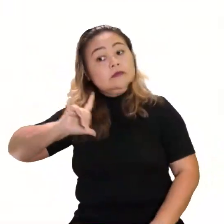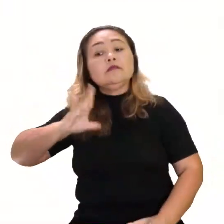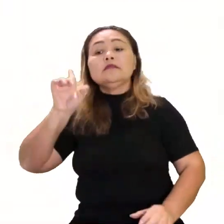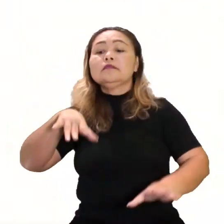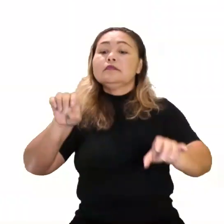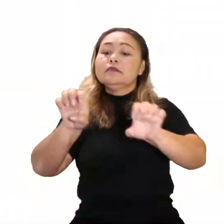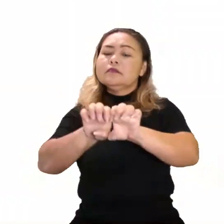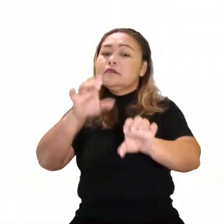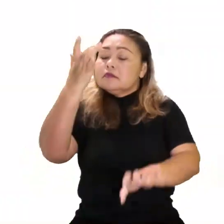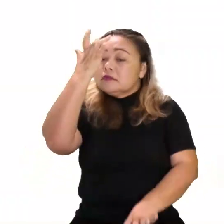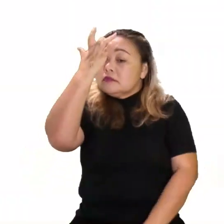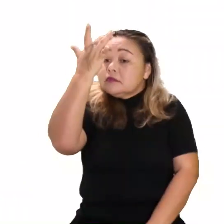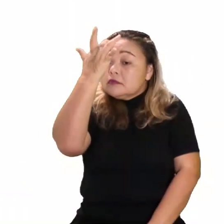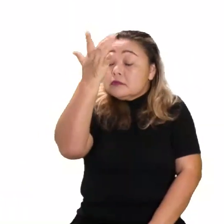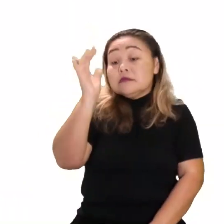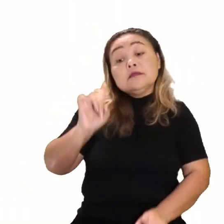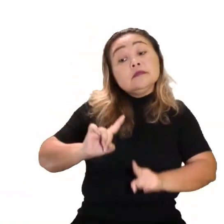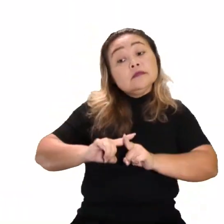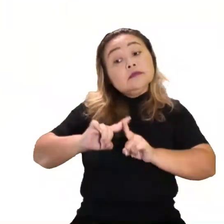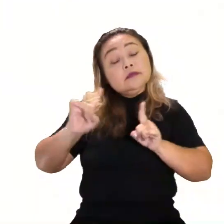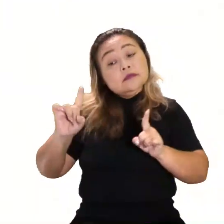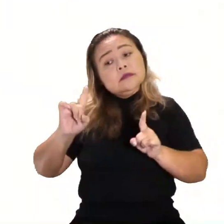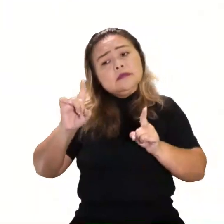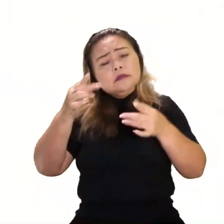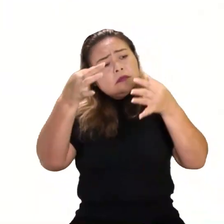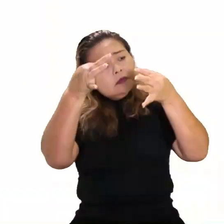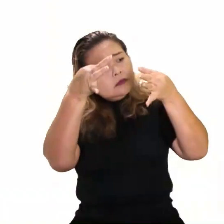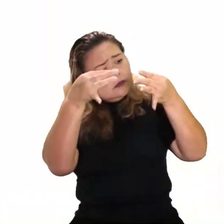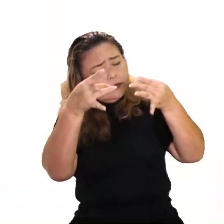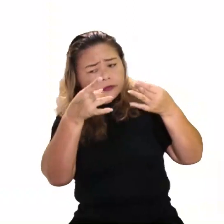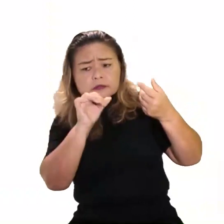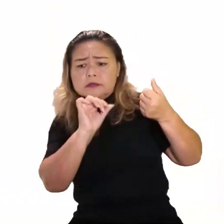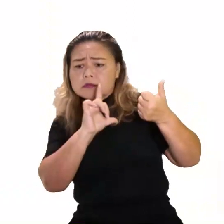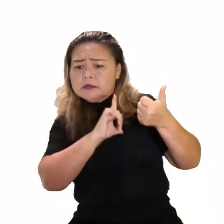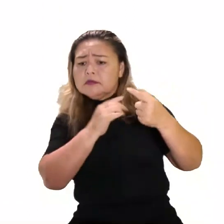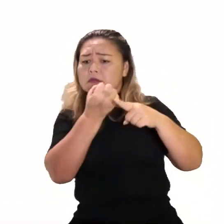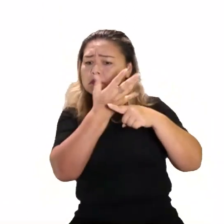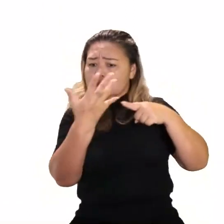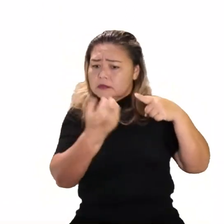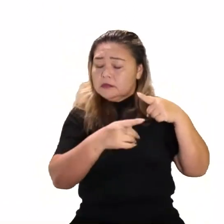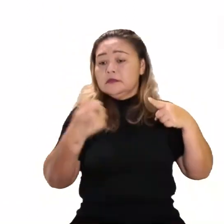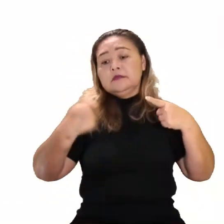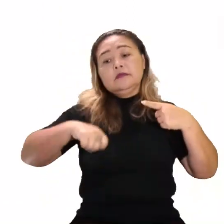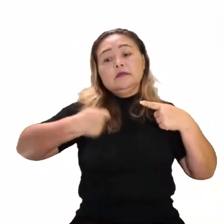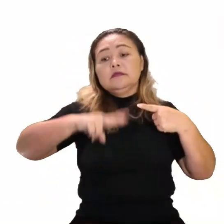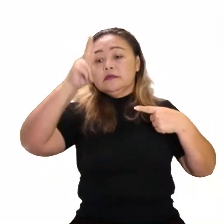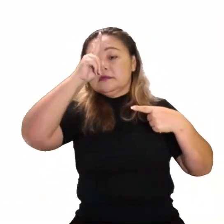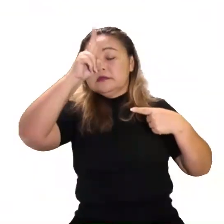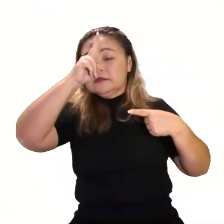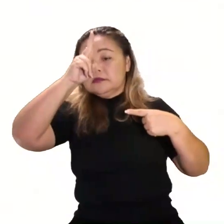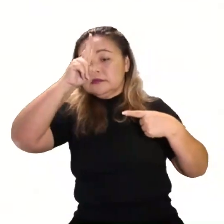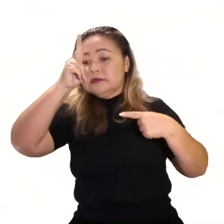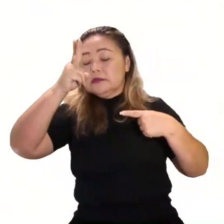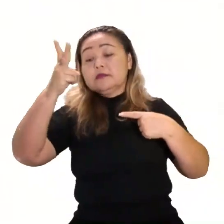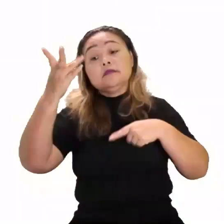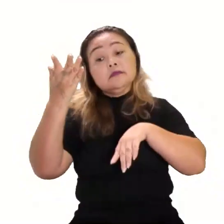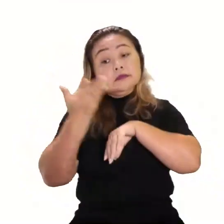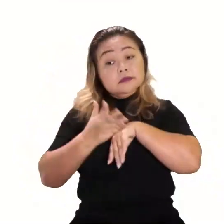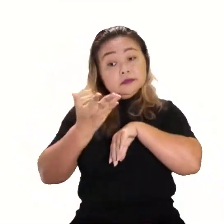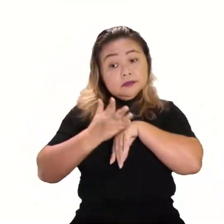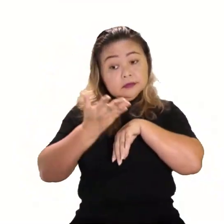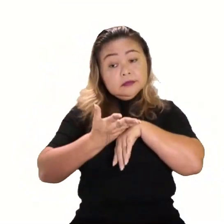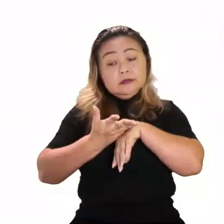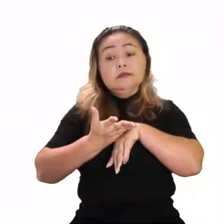é mais fácil, mas em contrapartida tem alguns detalhes aí de trabalho com frações que você precisa relembrar,